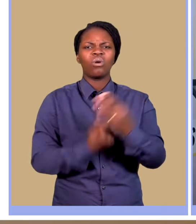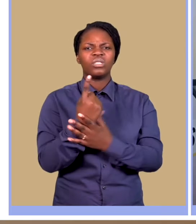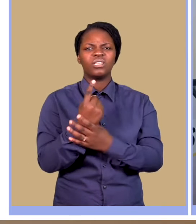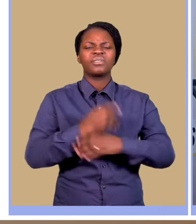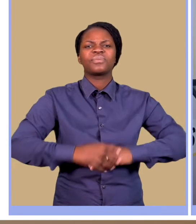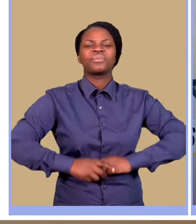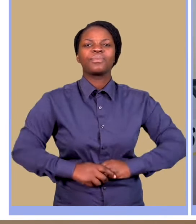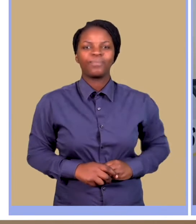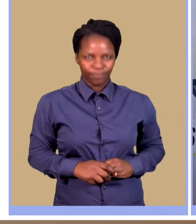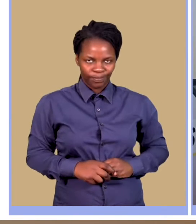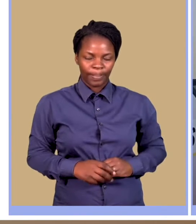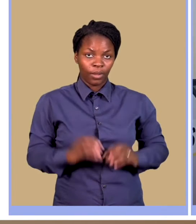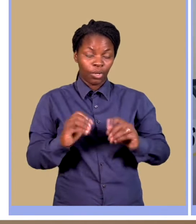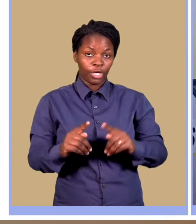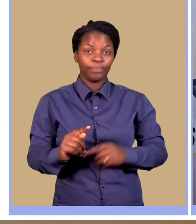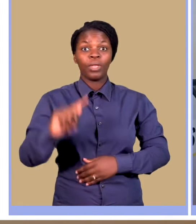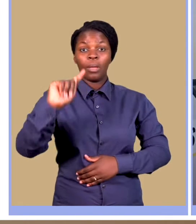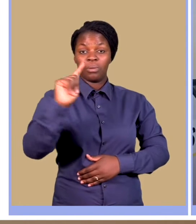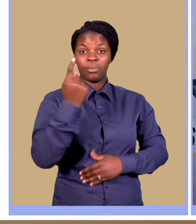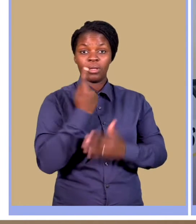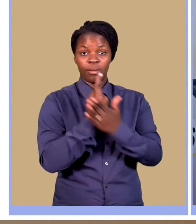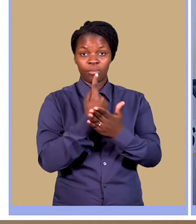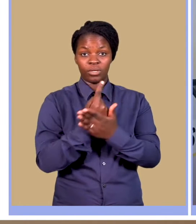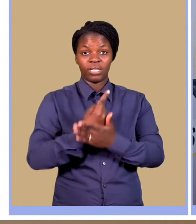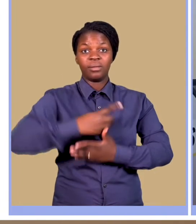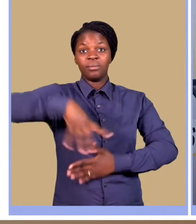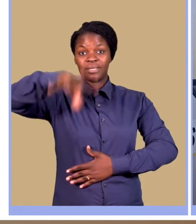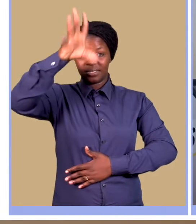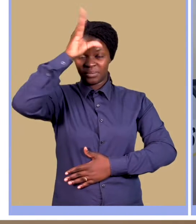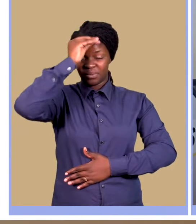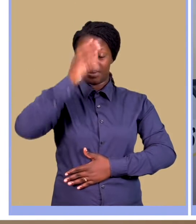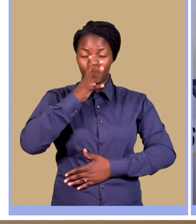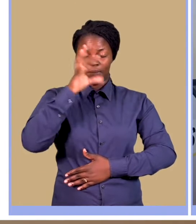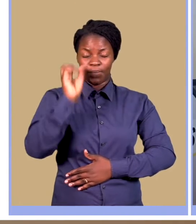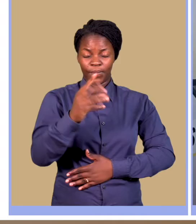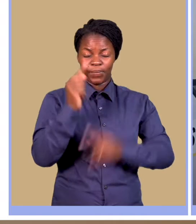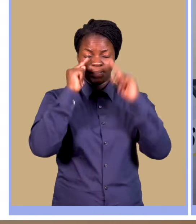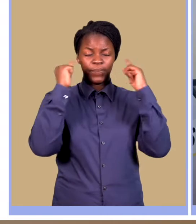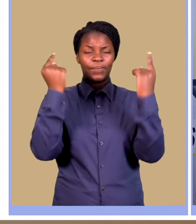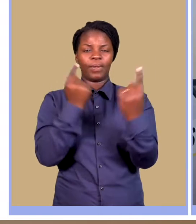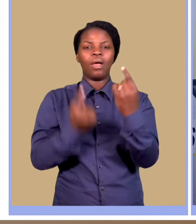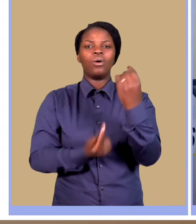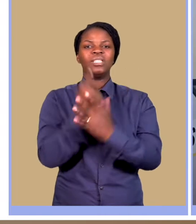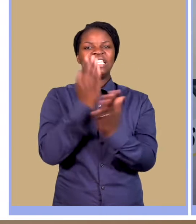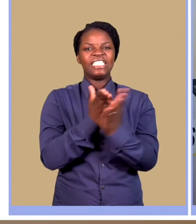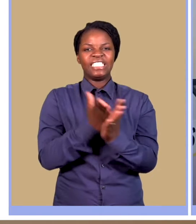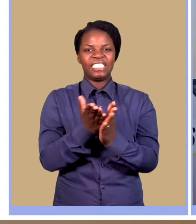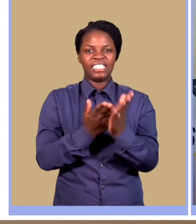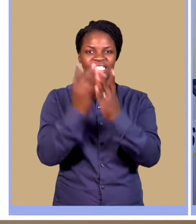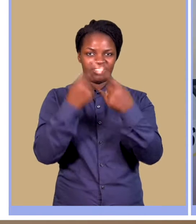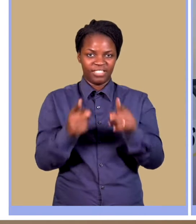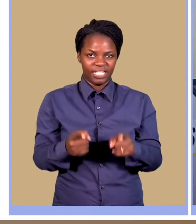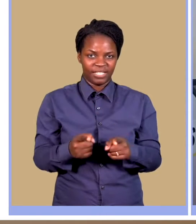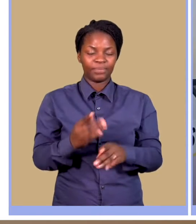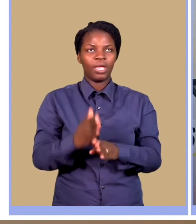de diversas formas. É um dos posts que eu fiz recentemente nas minhas redes sociais, falava mais